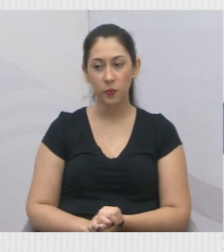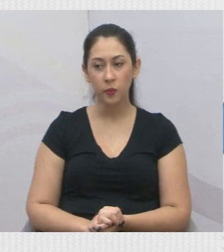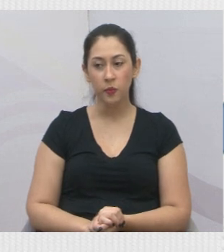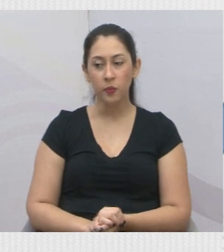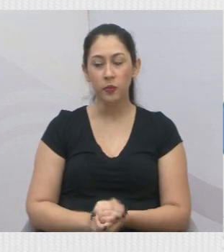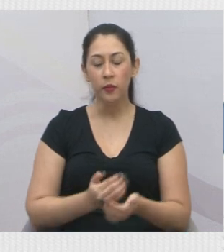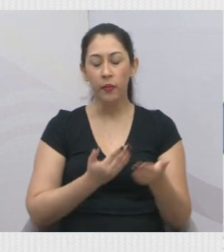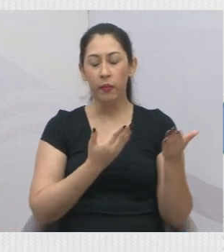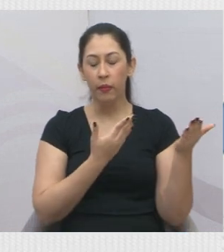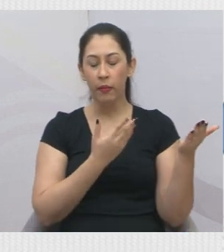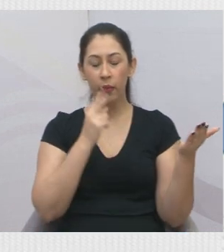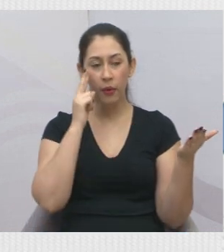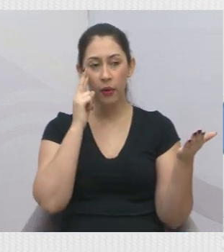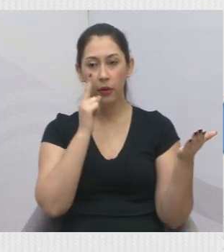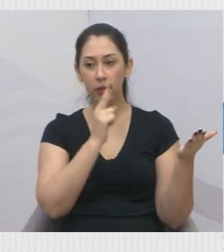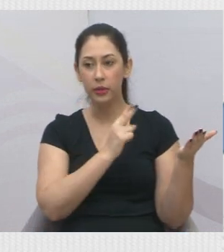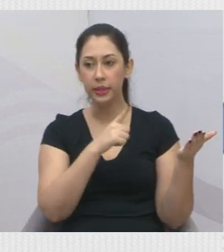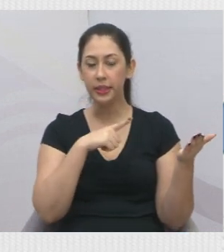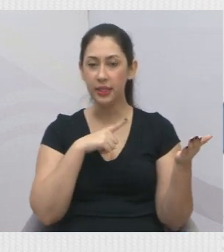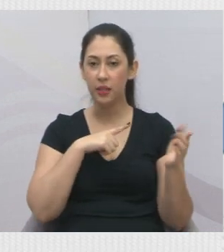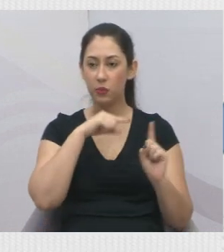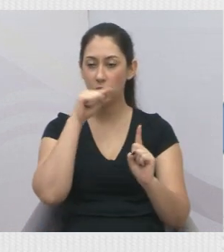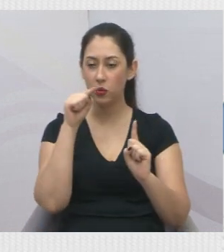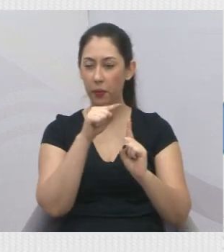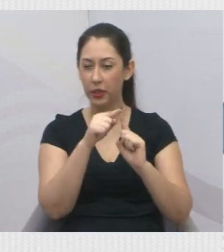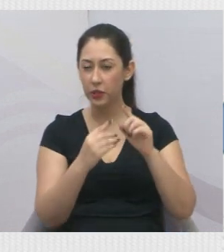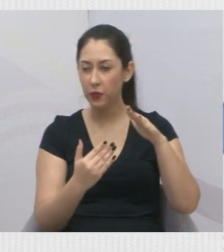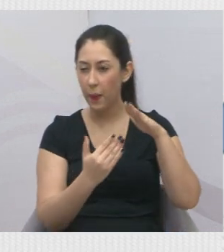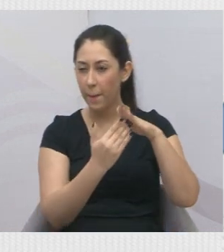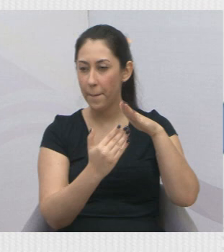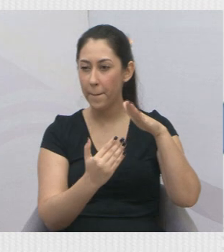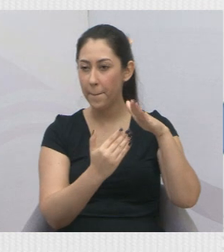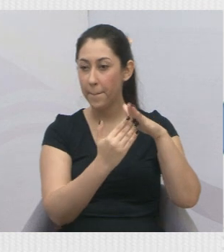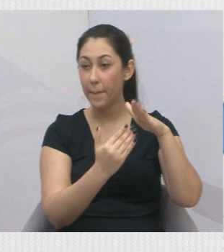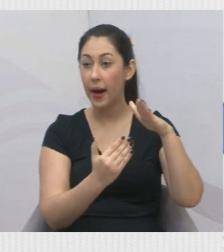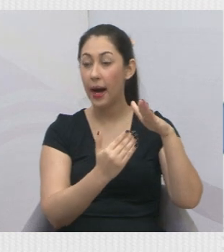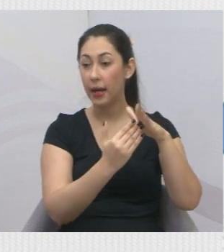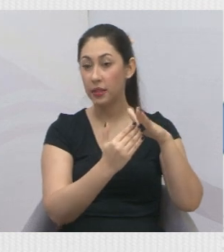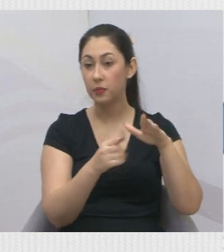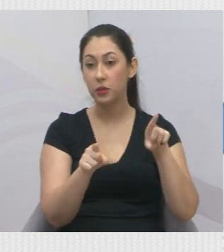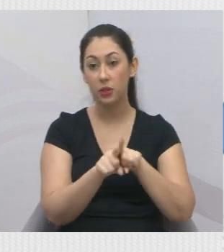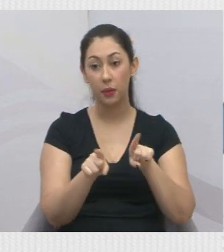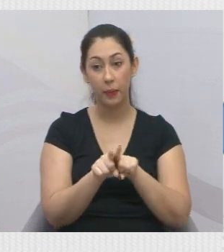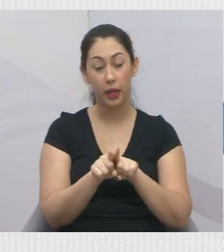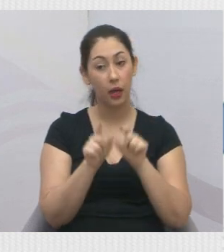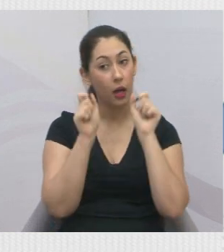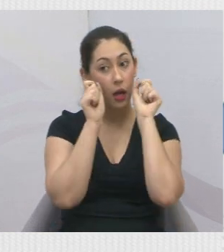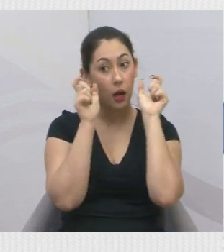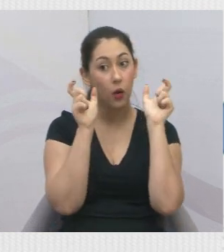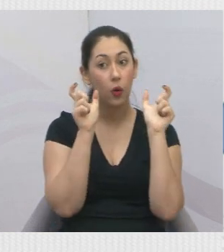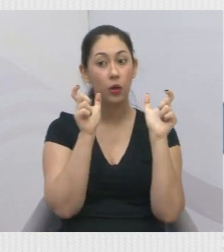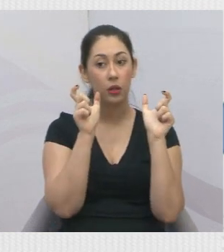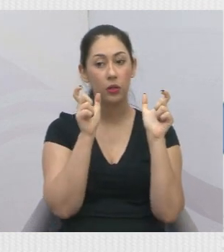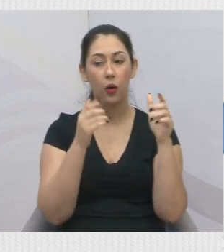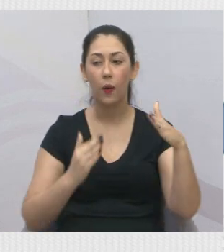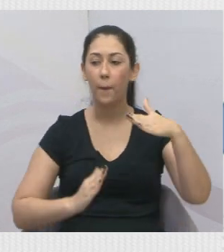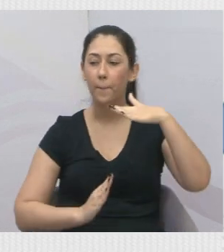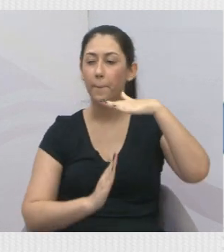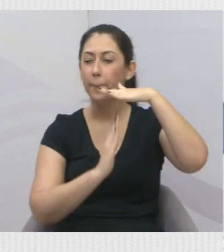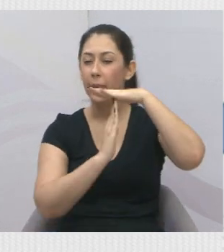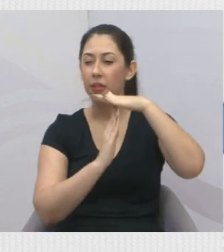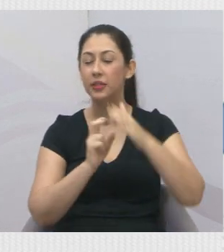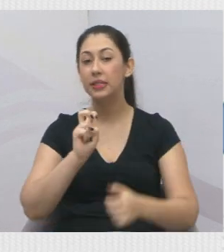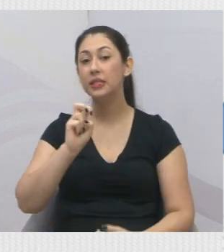Aqui, se vocês olharem, nós temos as metas, né, o limite máximo, prudencial e alerta. O máximo que a lei autoriza